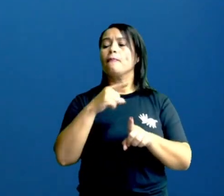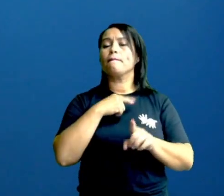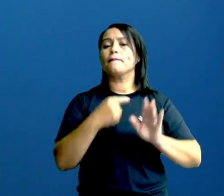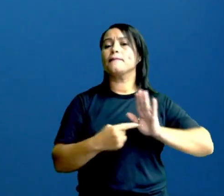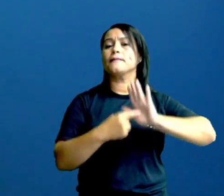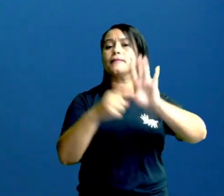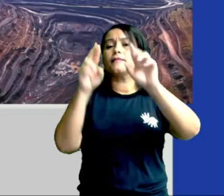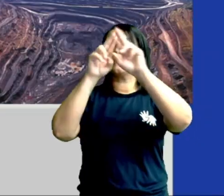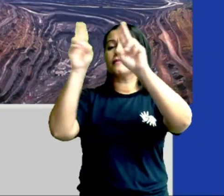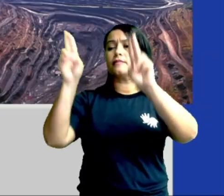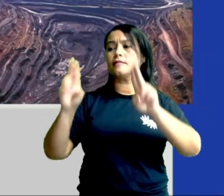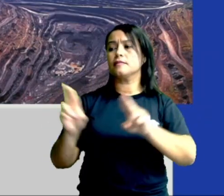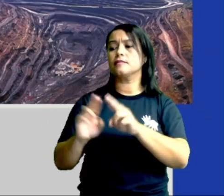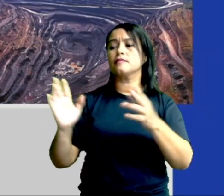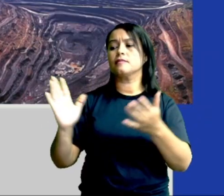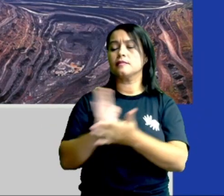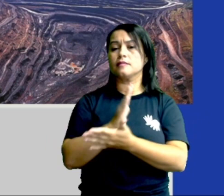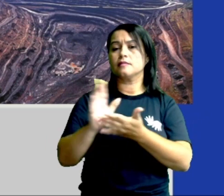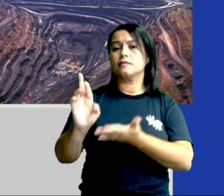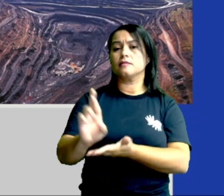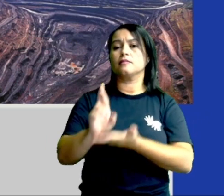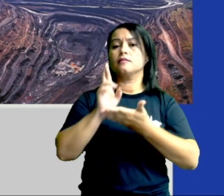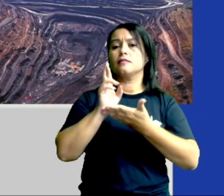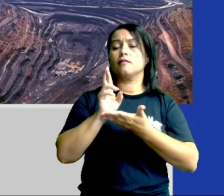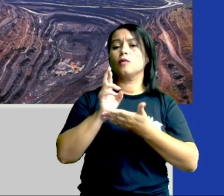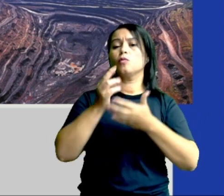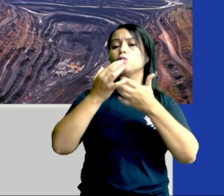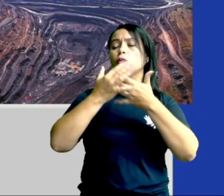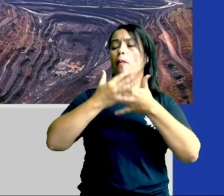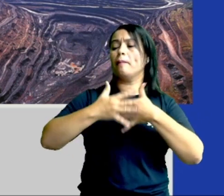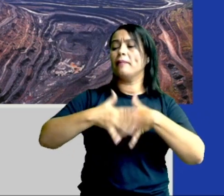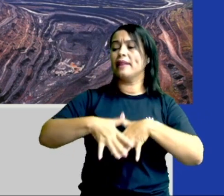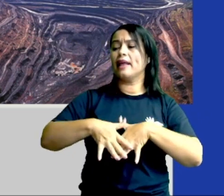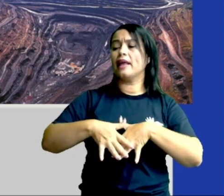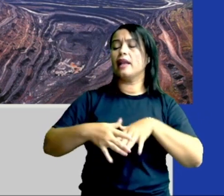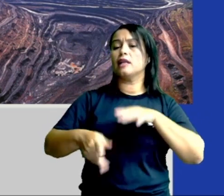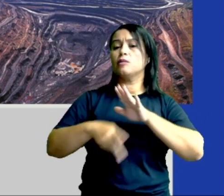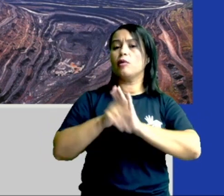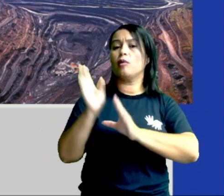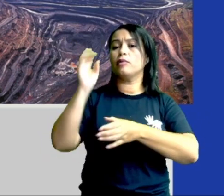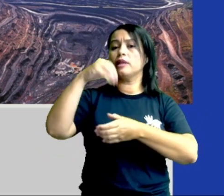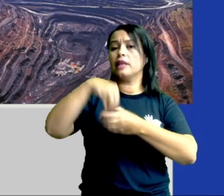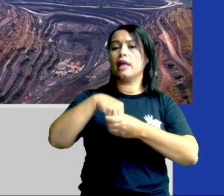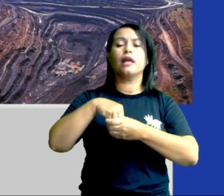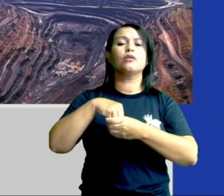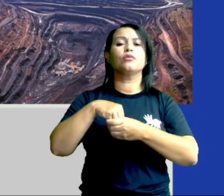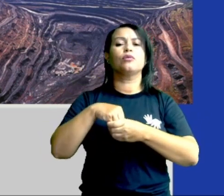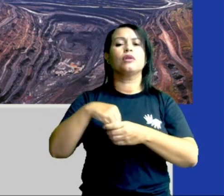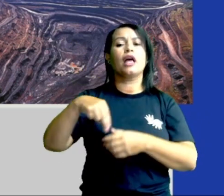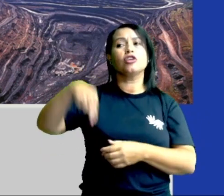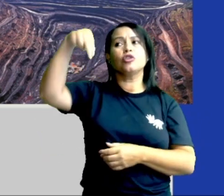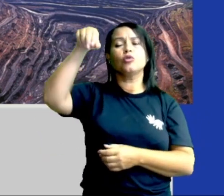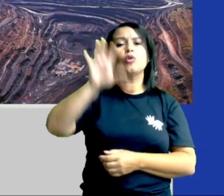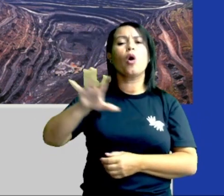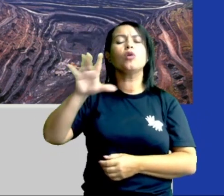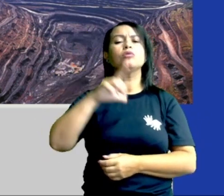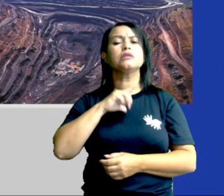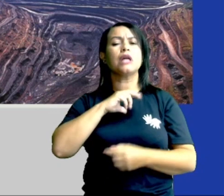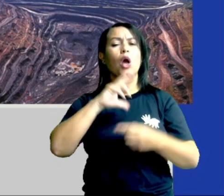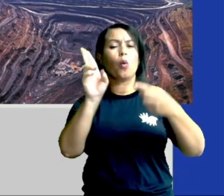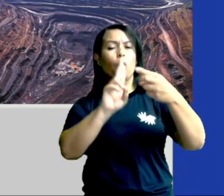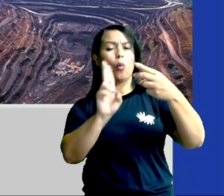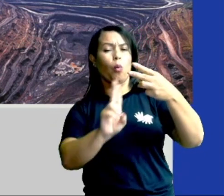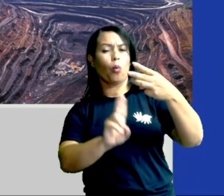está com no mapa alguns recursos minerais explorados na região a entender de bauxita Tolle to listen no